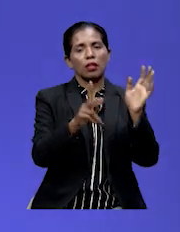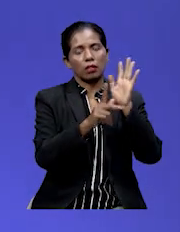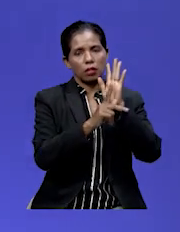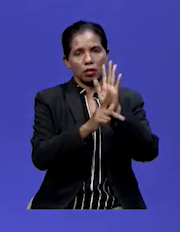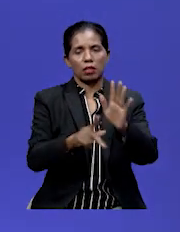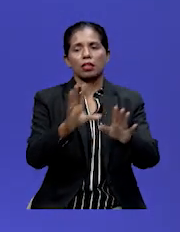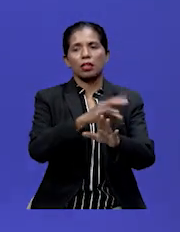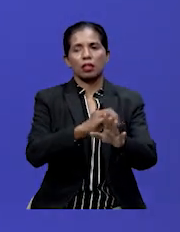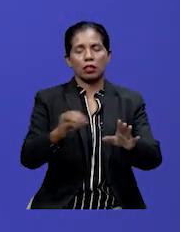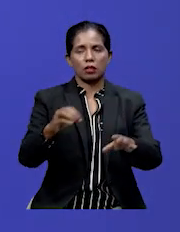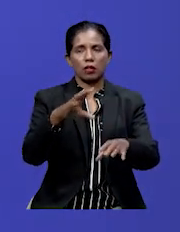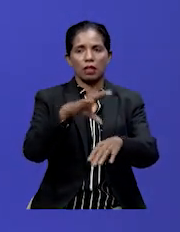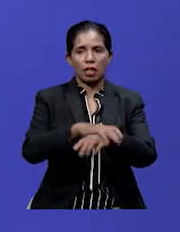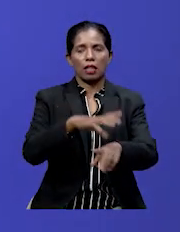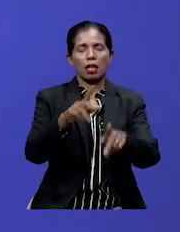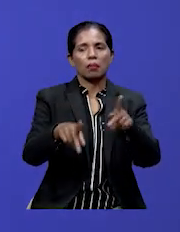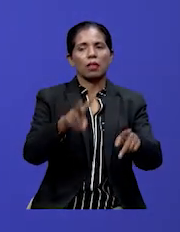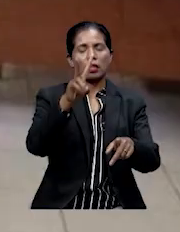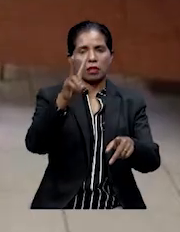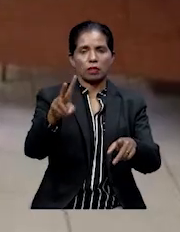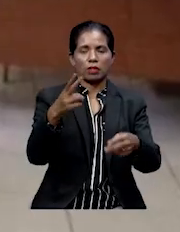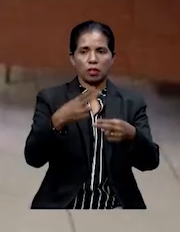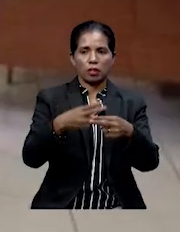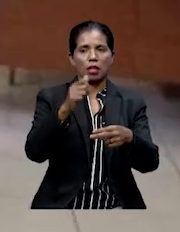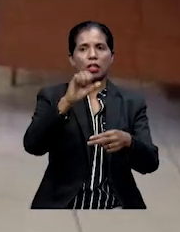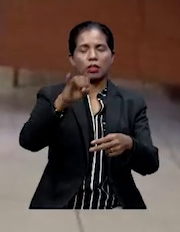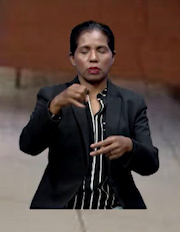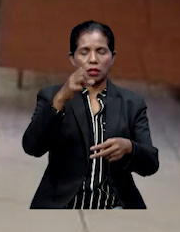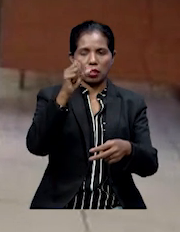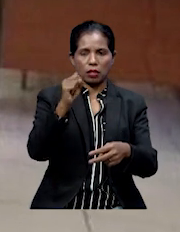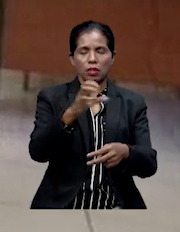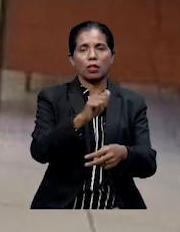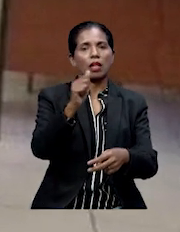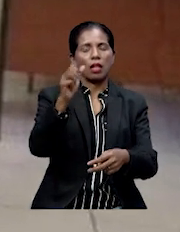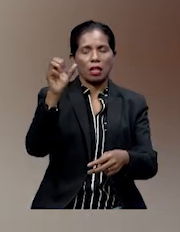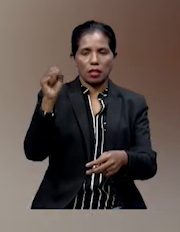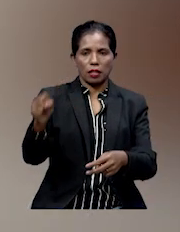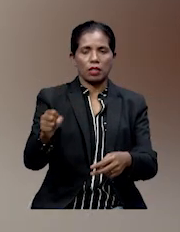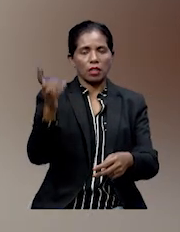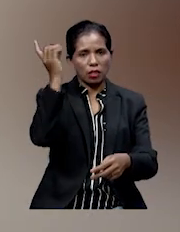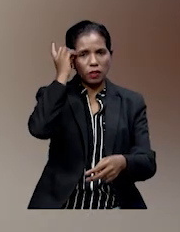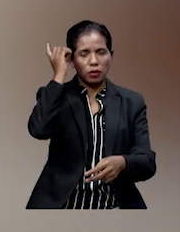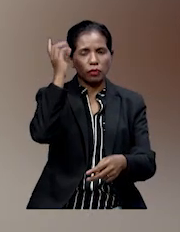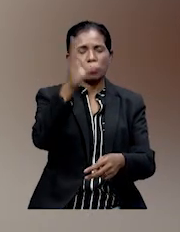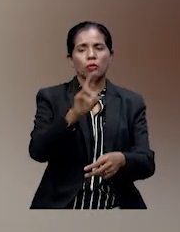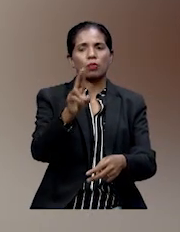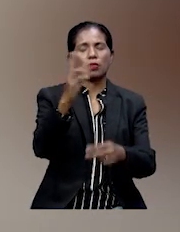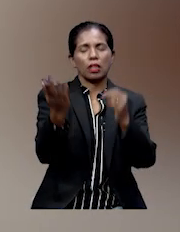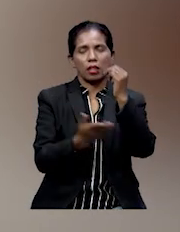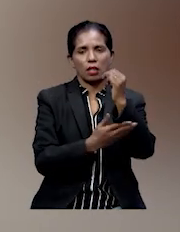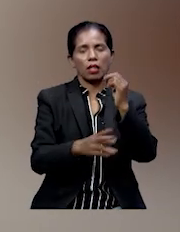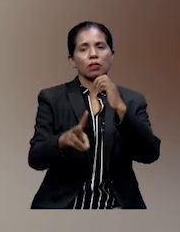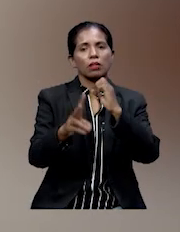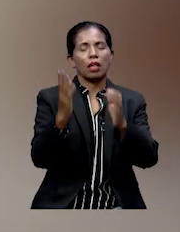conjunta detenida suspeito na rua, o inicial AJS, no AS, deve desconfia usa katana a tuta